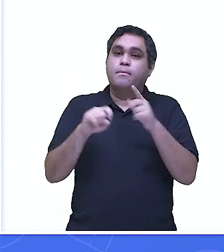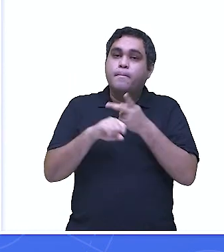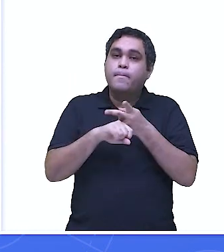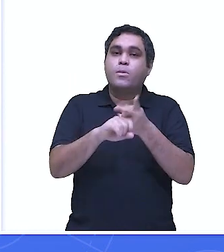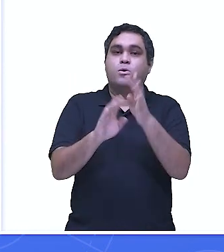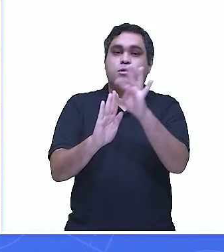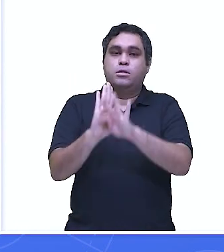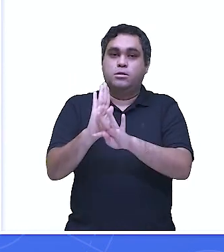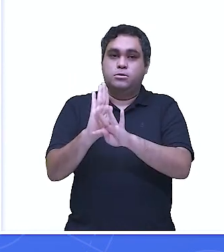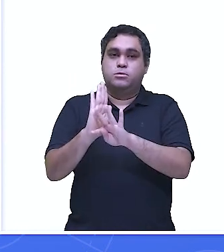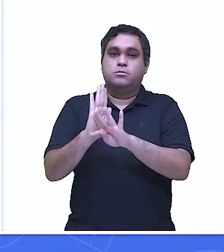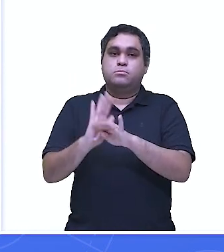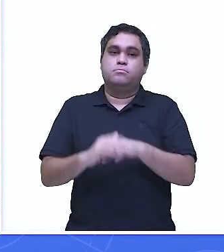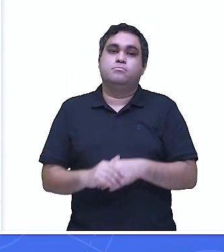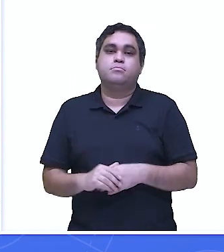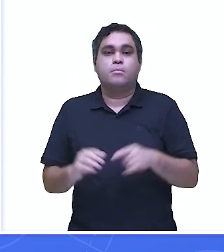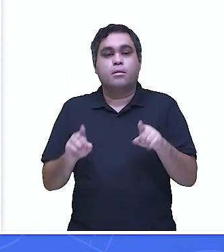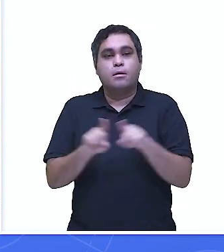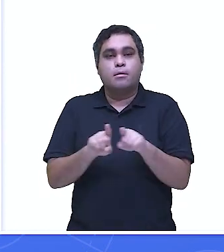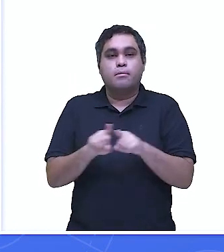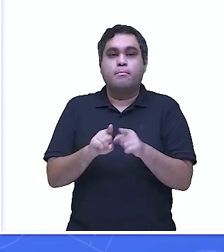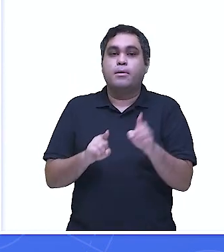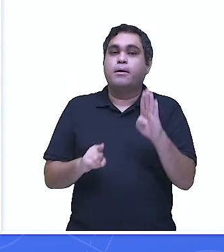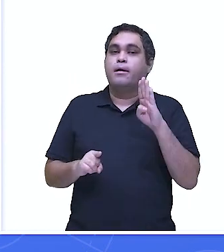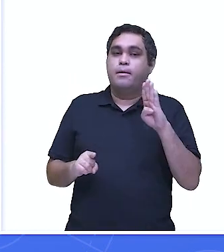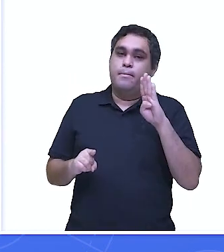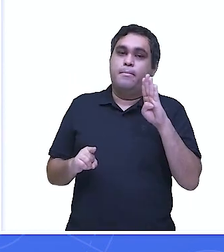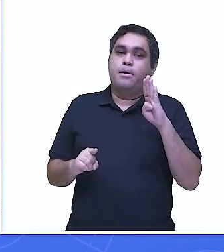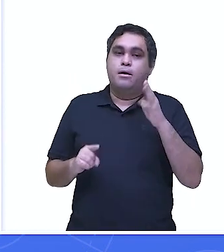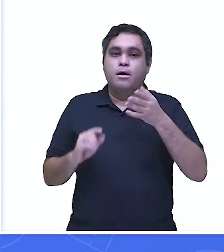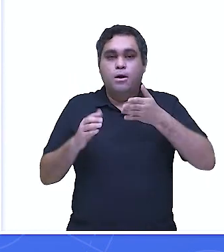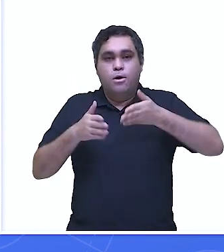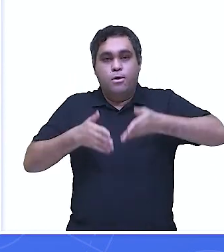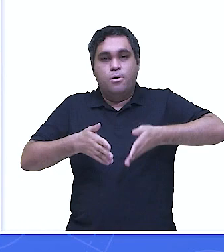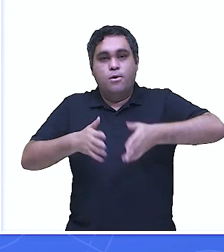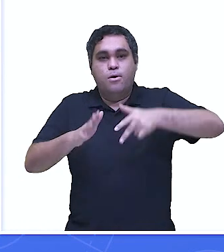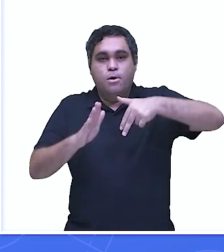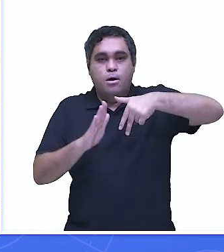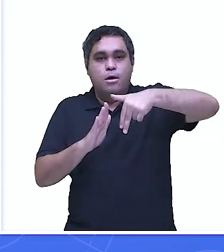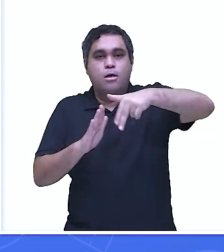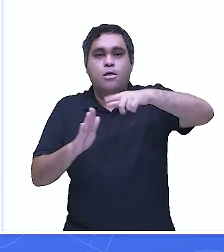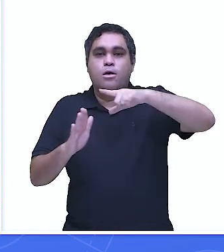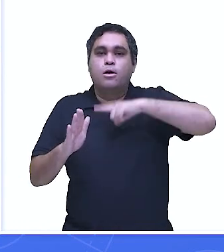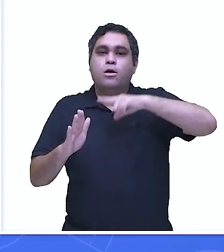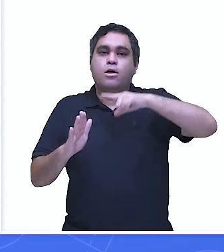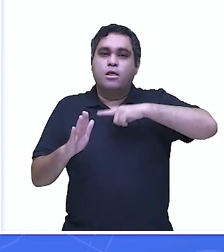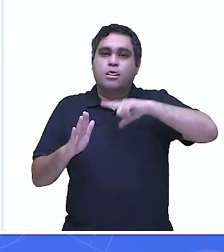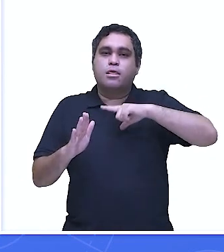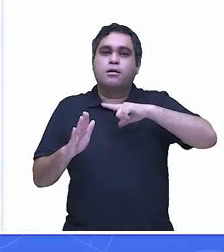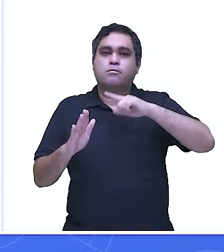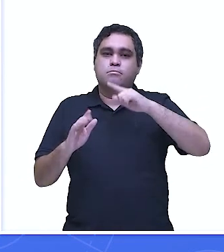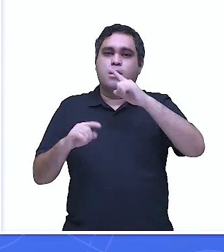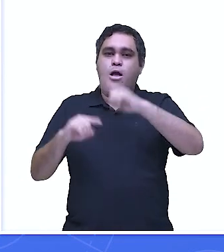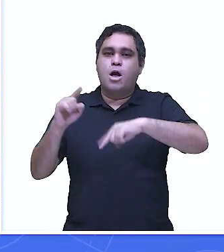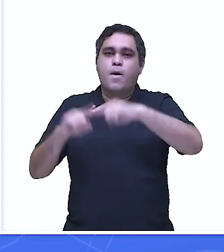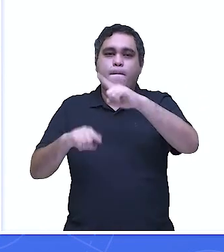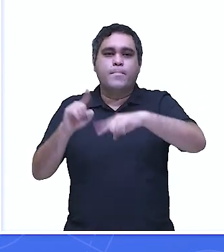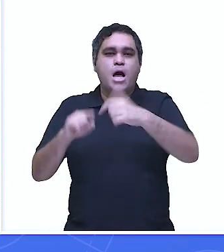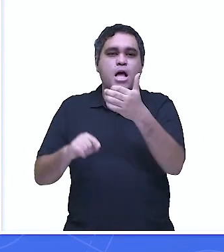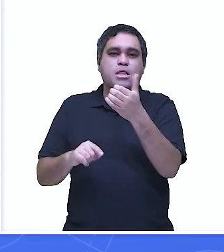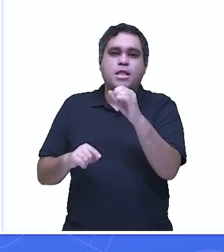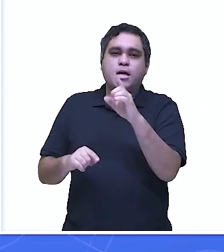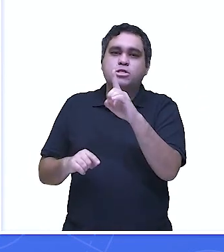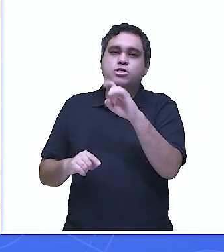corredor contém 10 dioramas. Olha aqui o numeral. Corre para o texto e procura esse numeral, tá? Foi